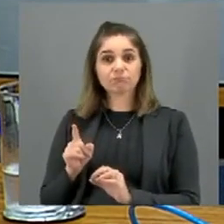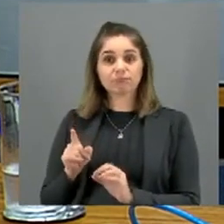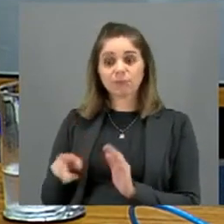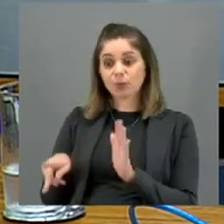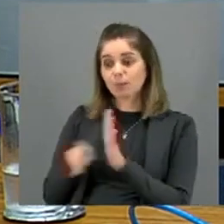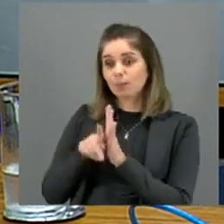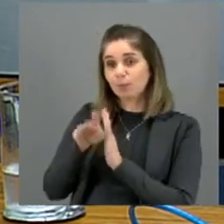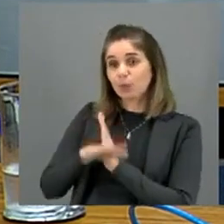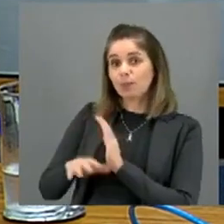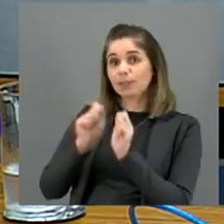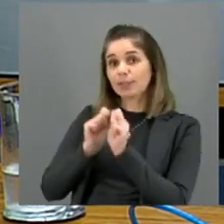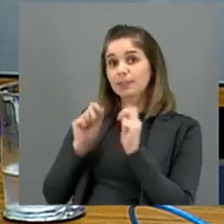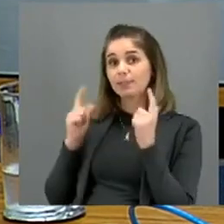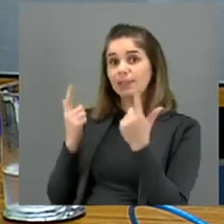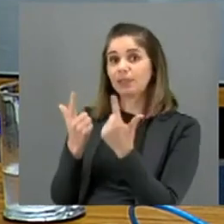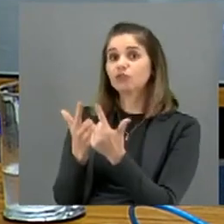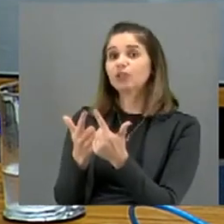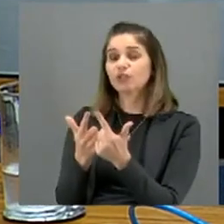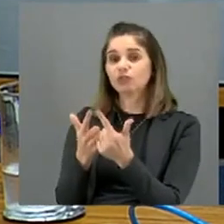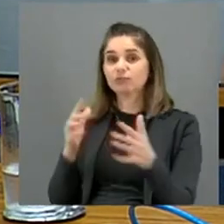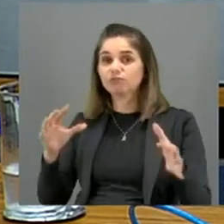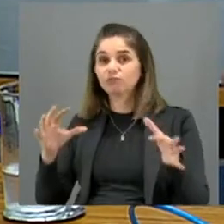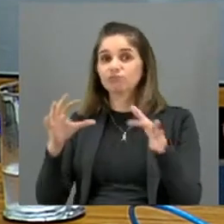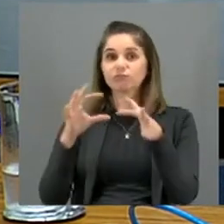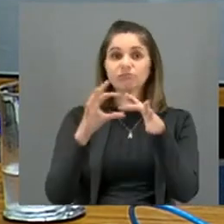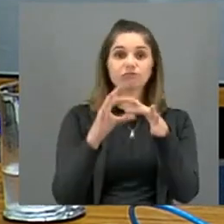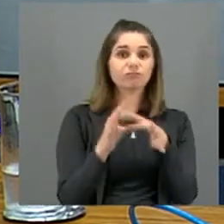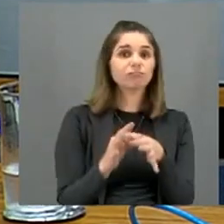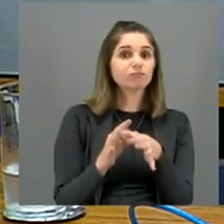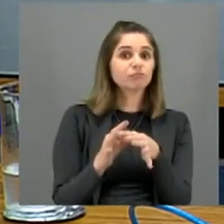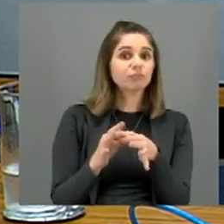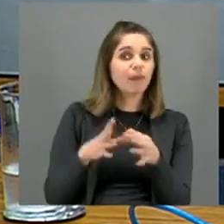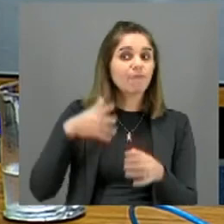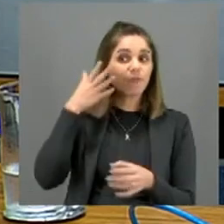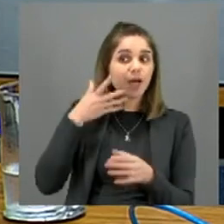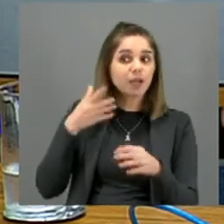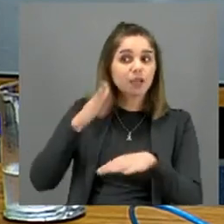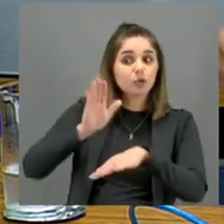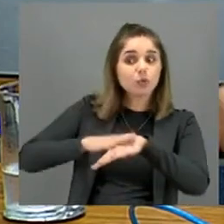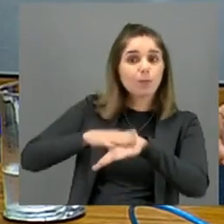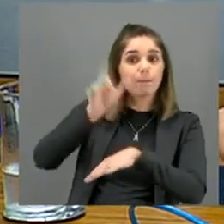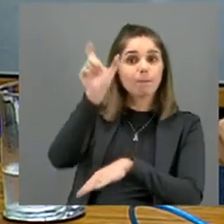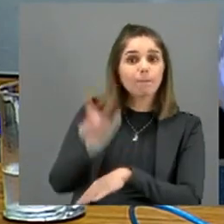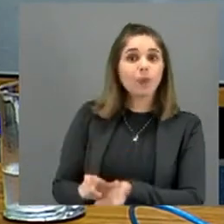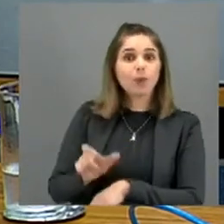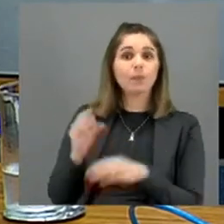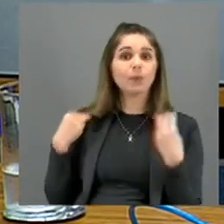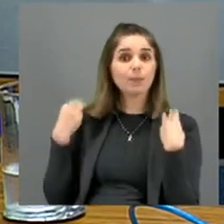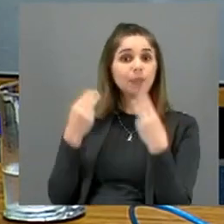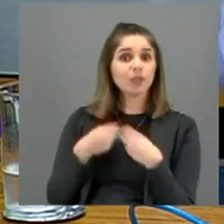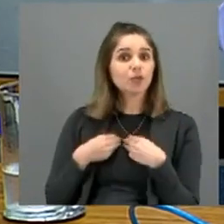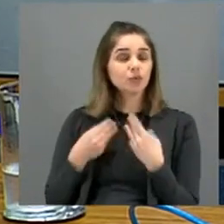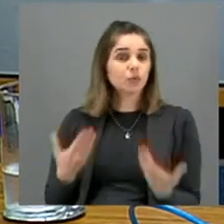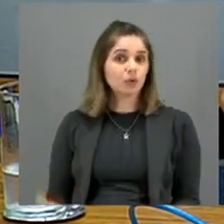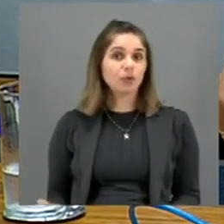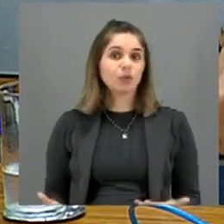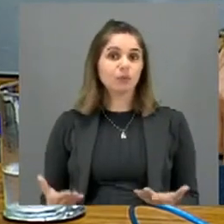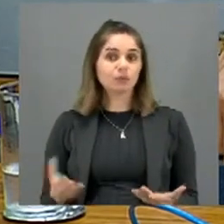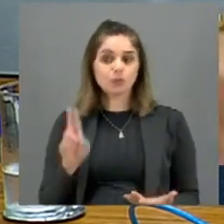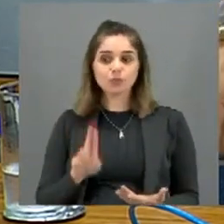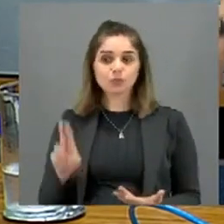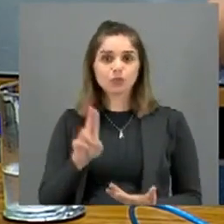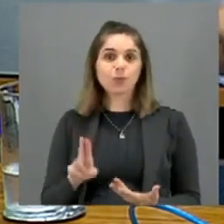Legislativa, foi exatamente com base em uma fala do próprio Alexandre de Moraes. Então, senhor presidente, é muito importante que o